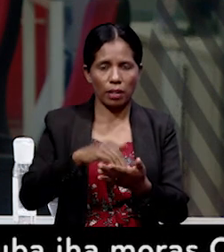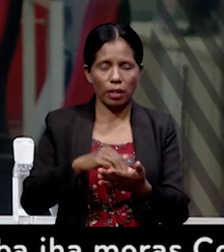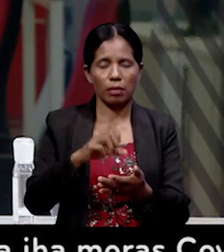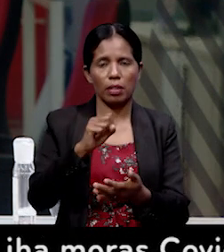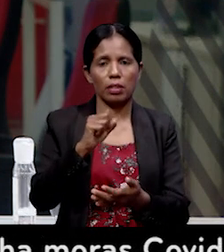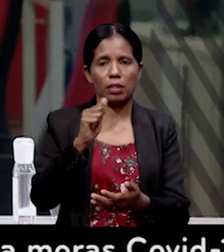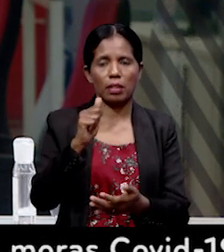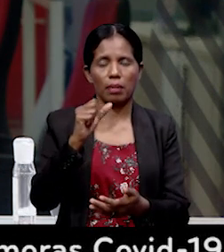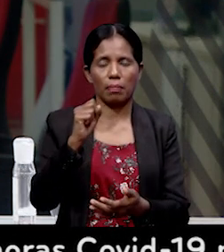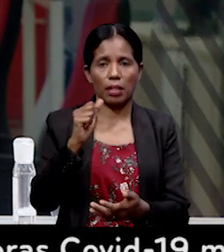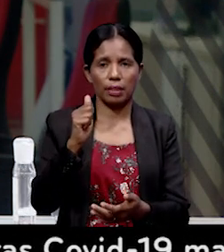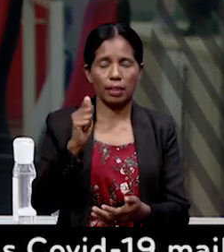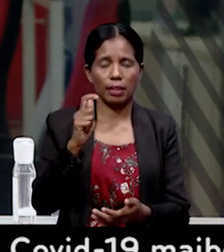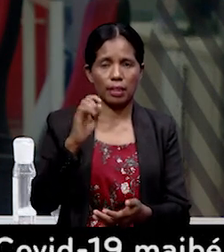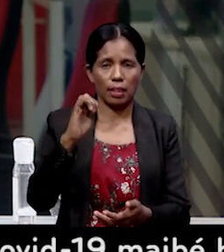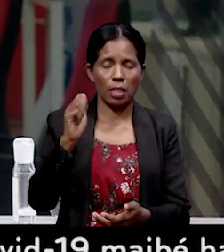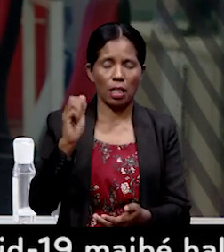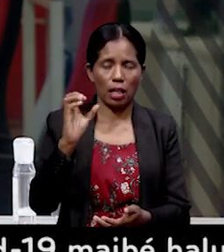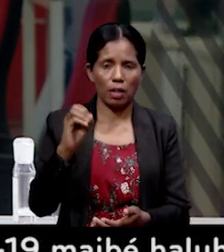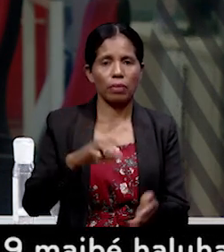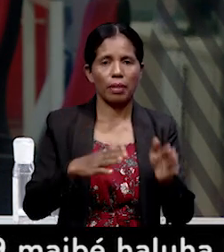Sebastião Gomes Nemate.